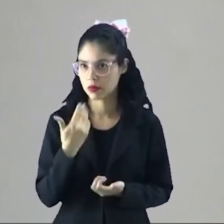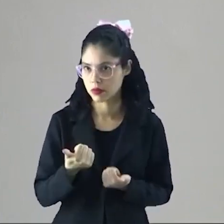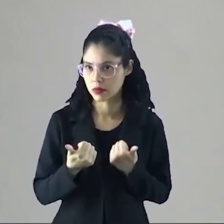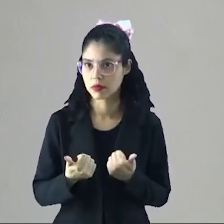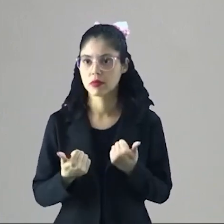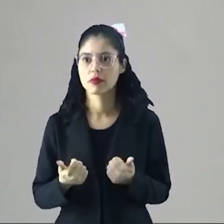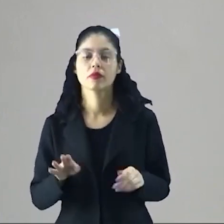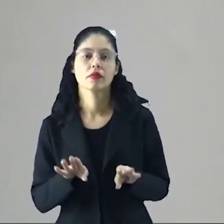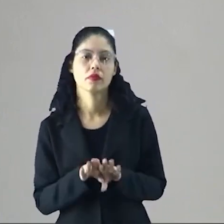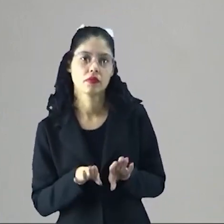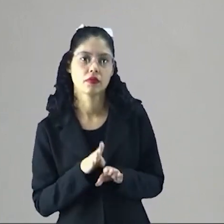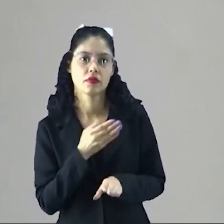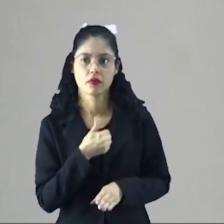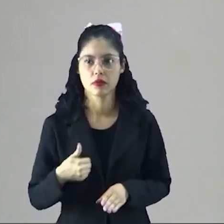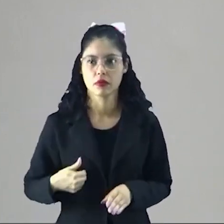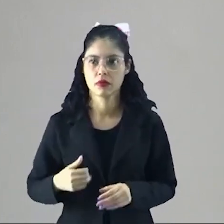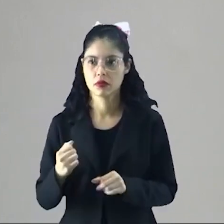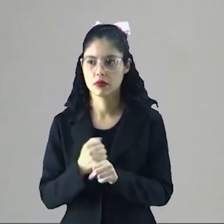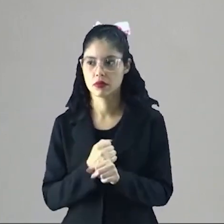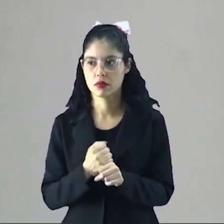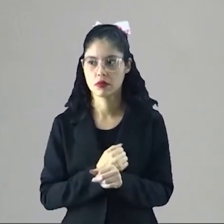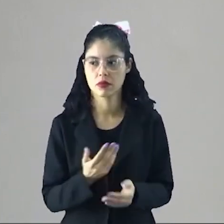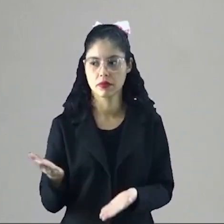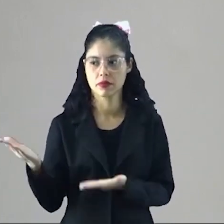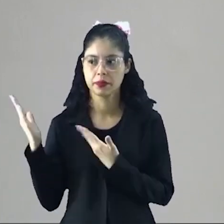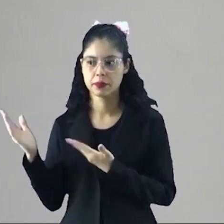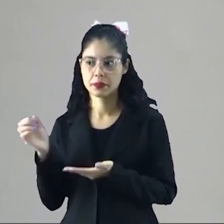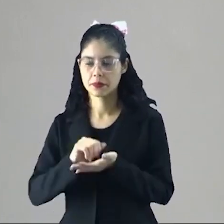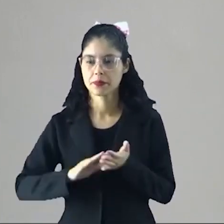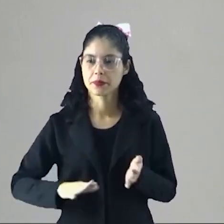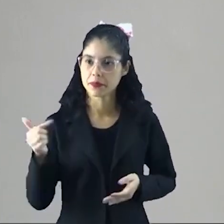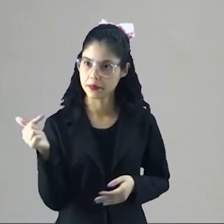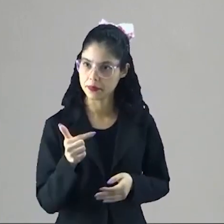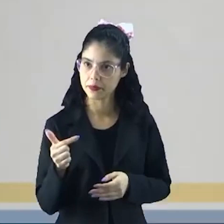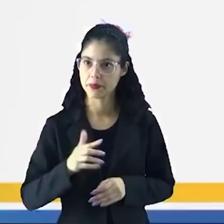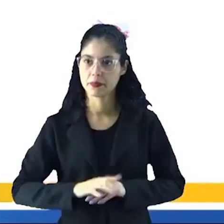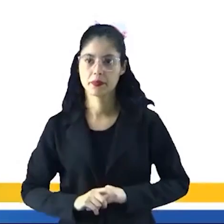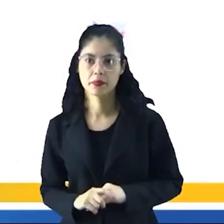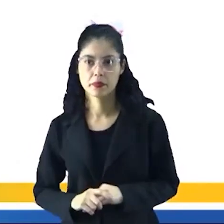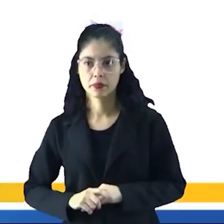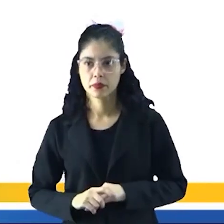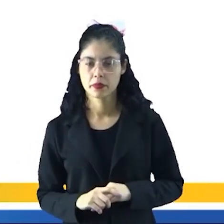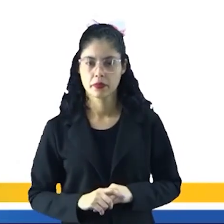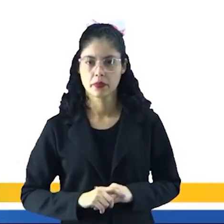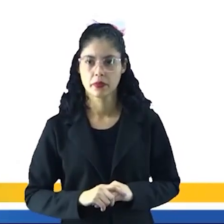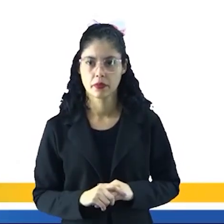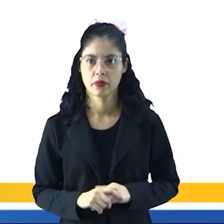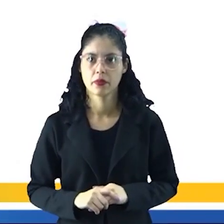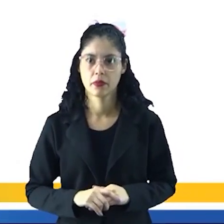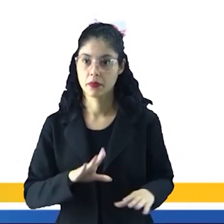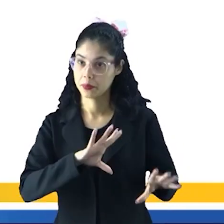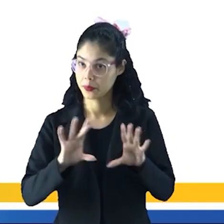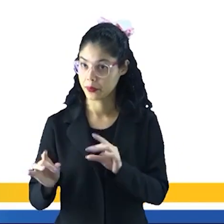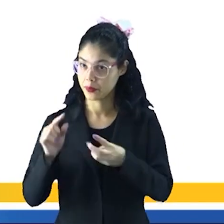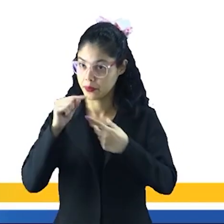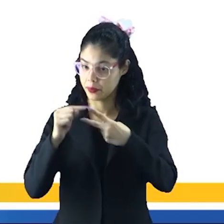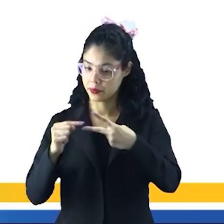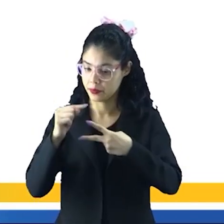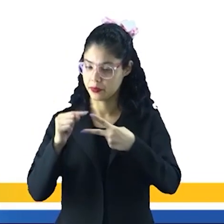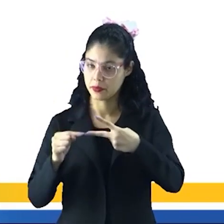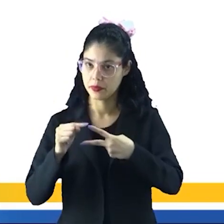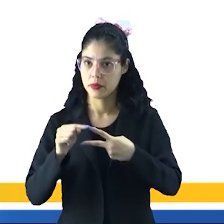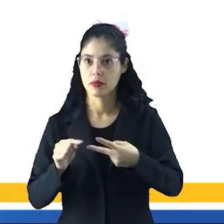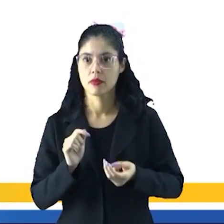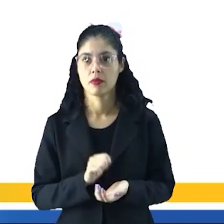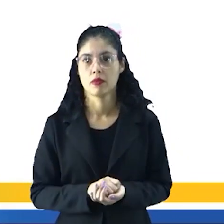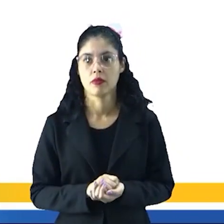Do público com a obra. Vamos agora, então, à segunda questão. Nessa segunda questão, eu trago essas duas obras